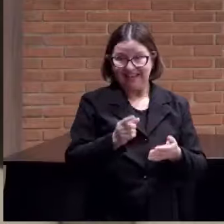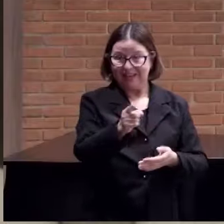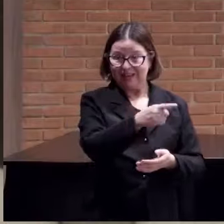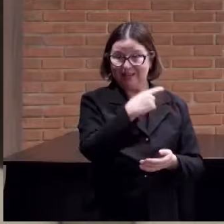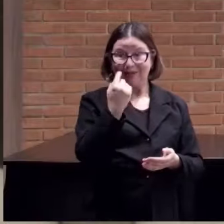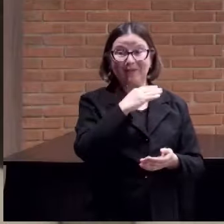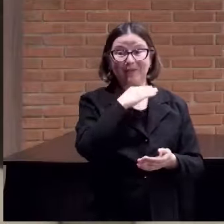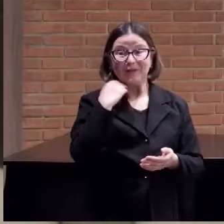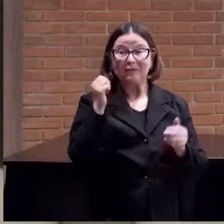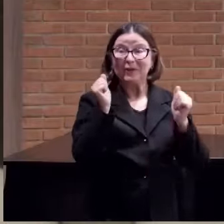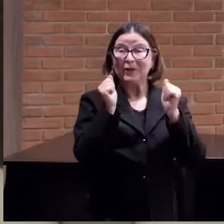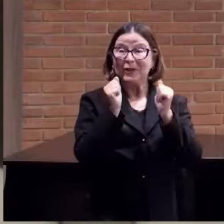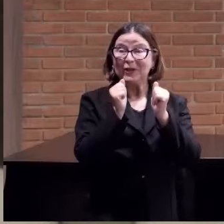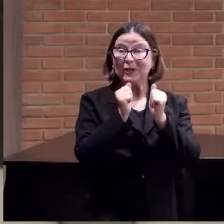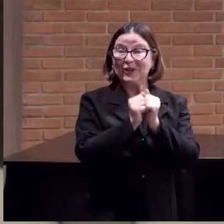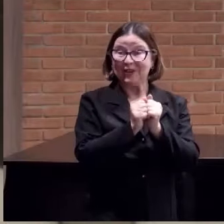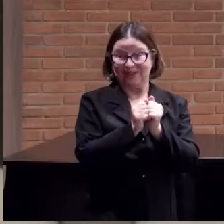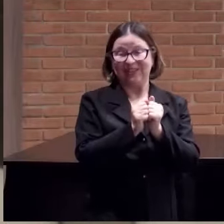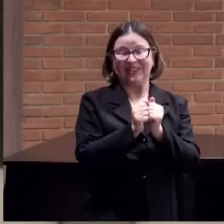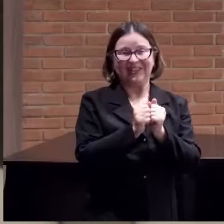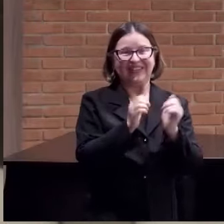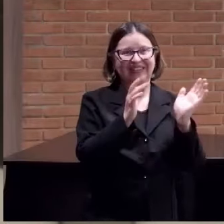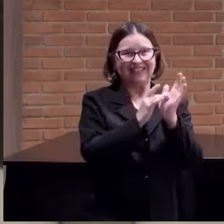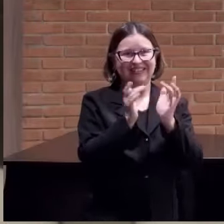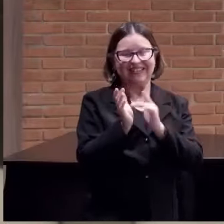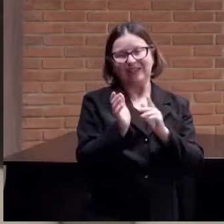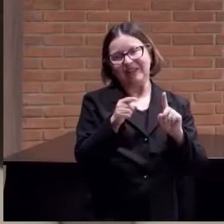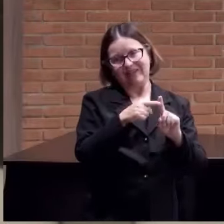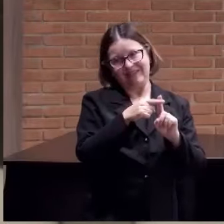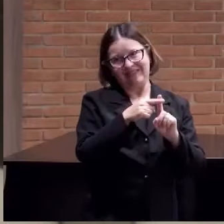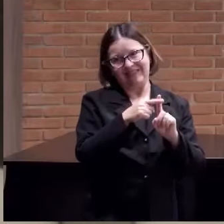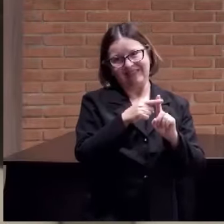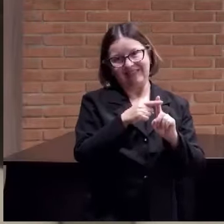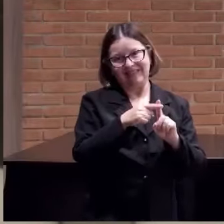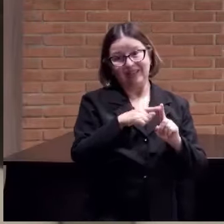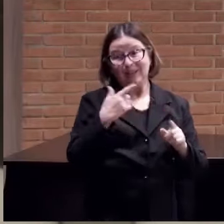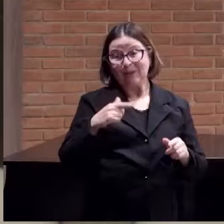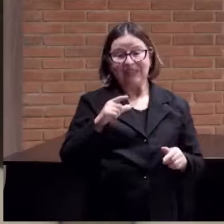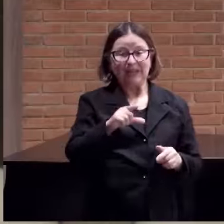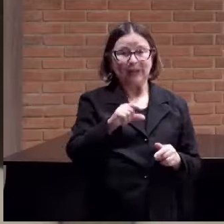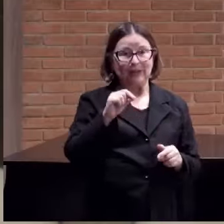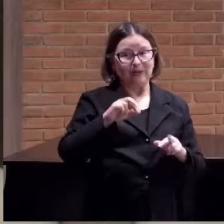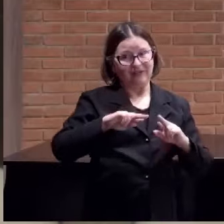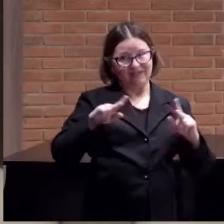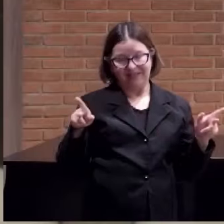Nós temos que morrer, porque não tem alternativa para nós.